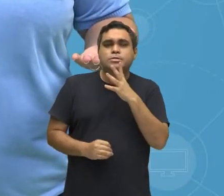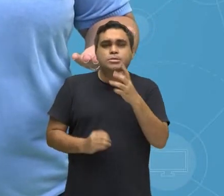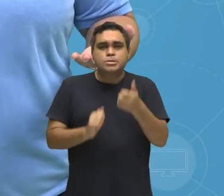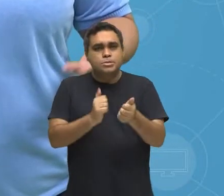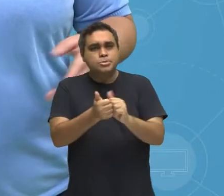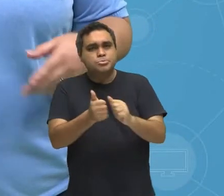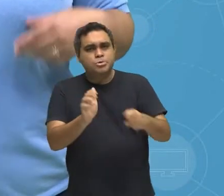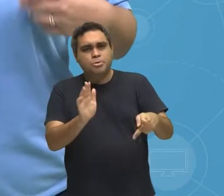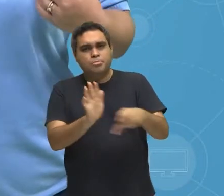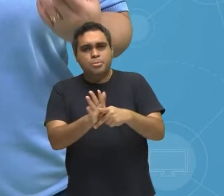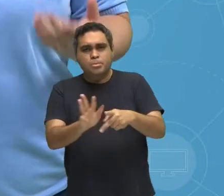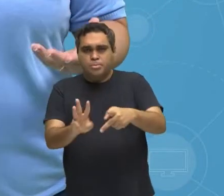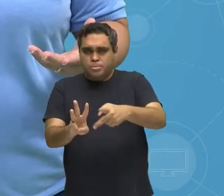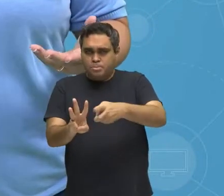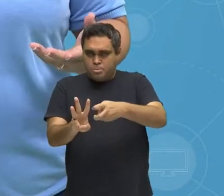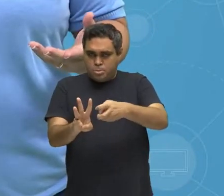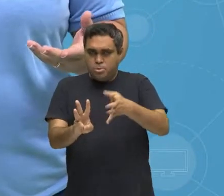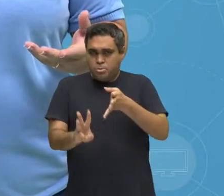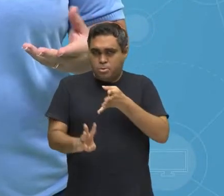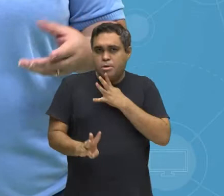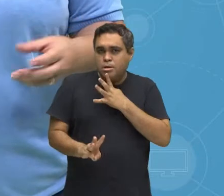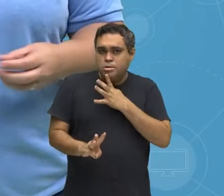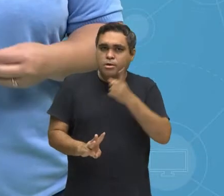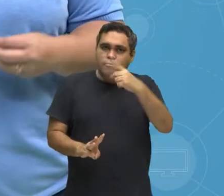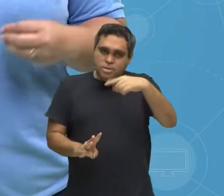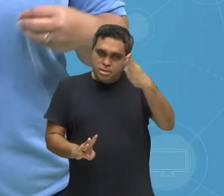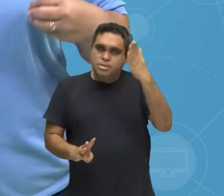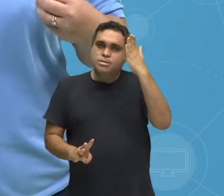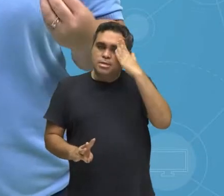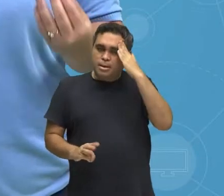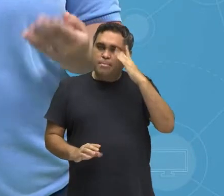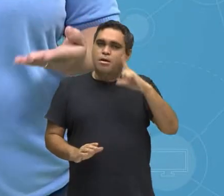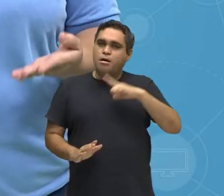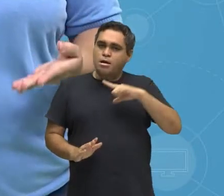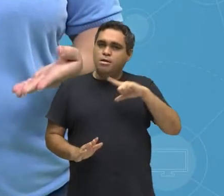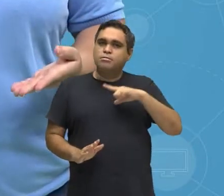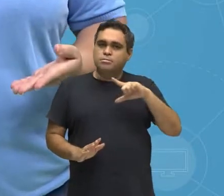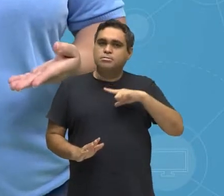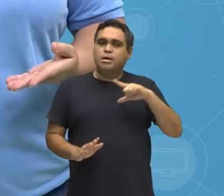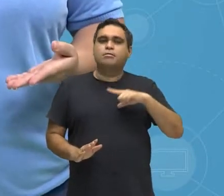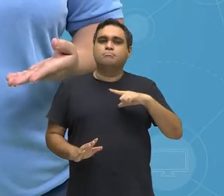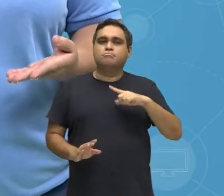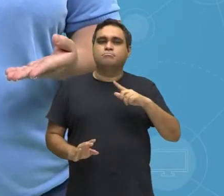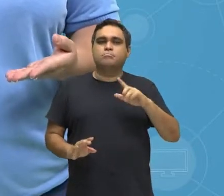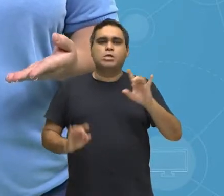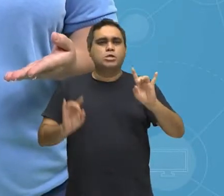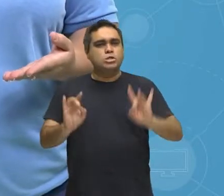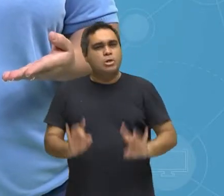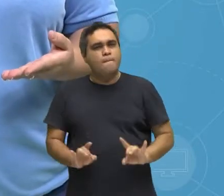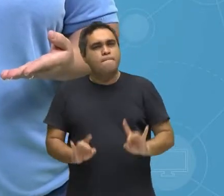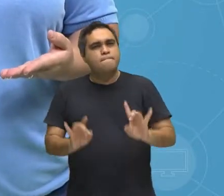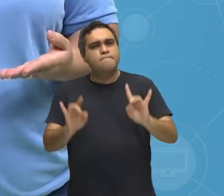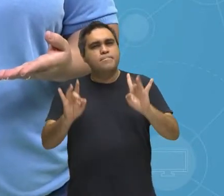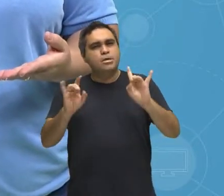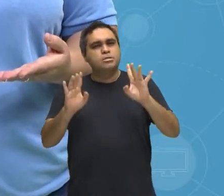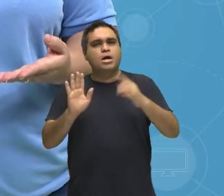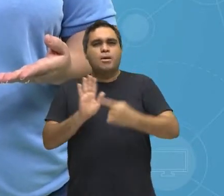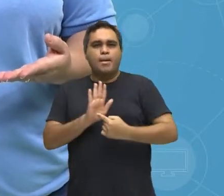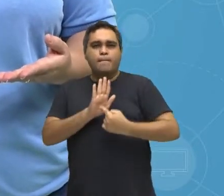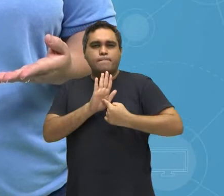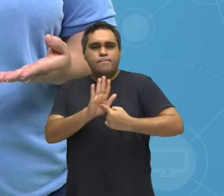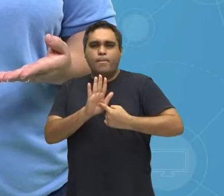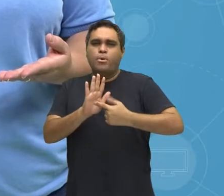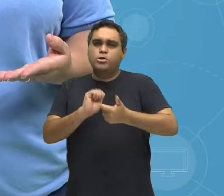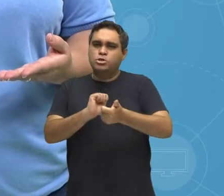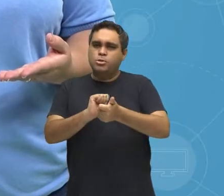indígena? Vocês sabiam que tem uma programação especial para demonstrar todos esses